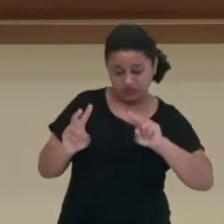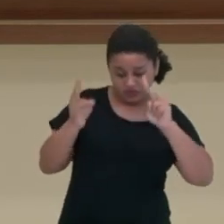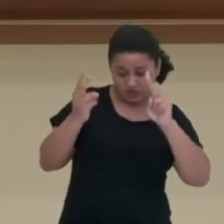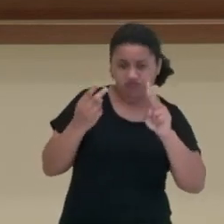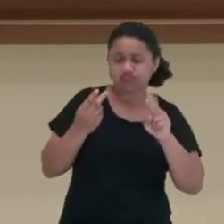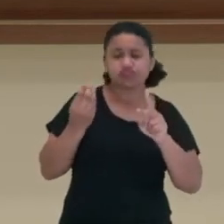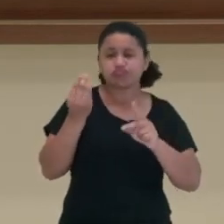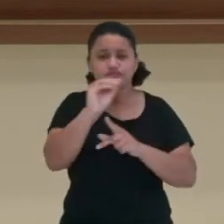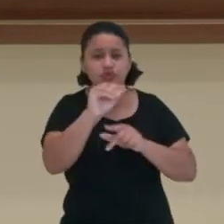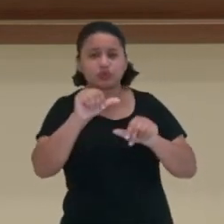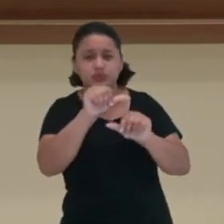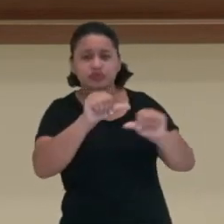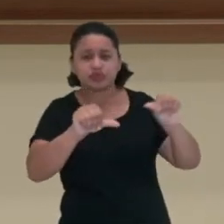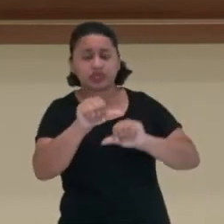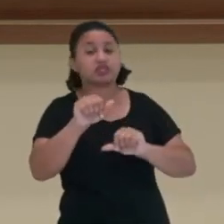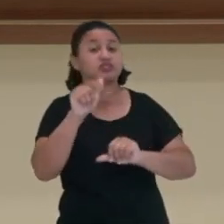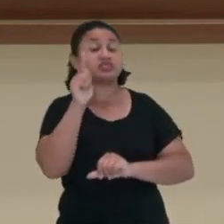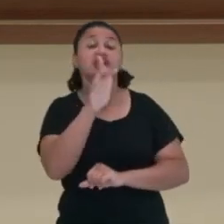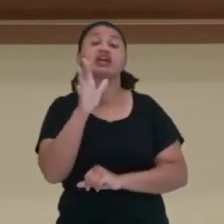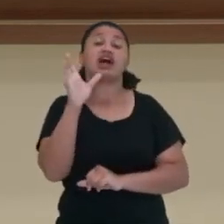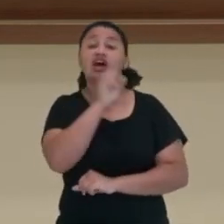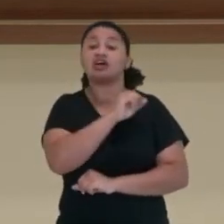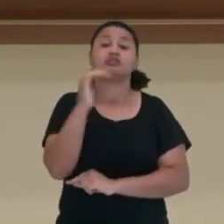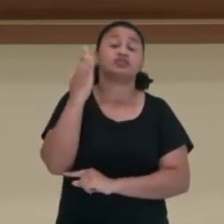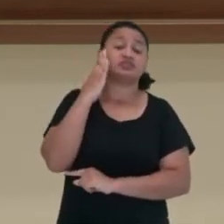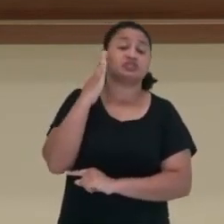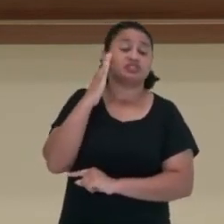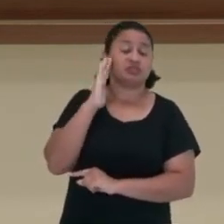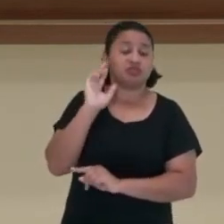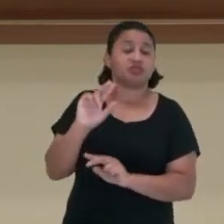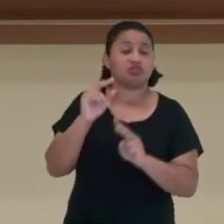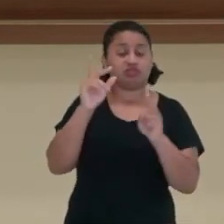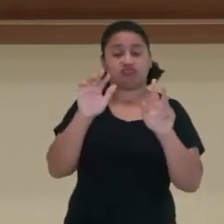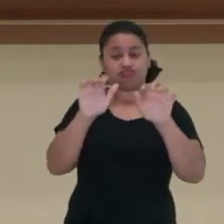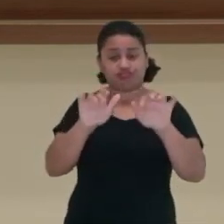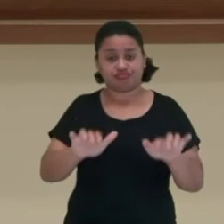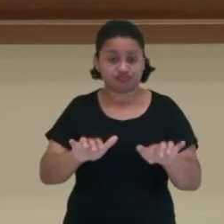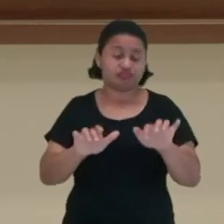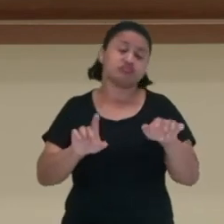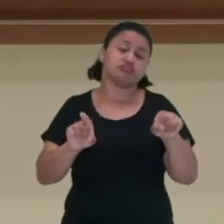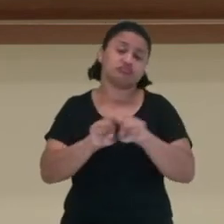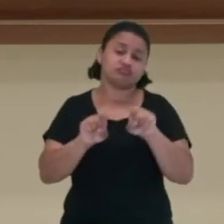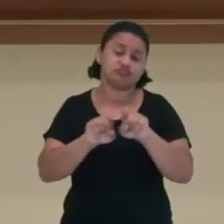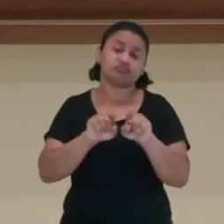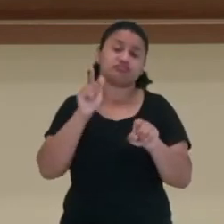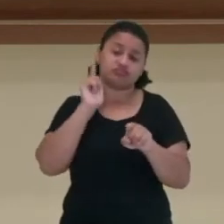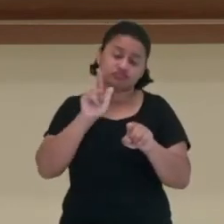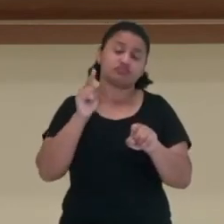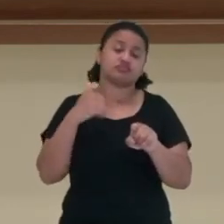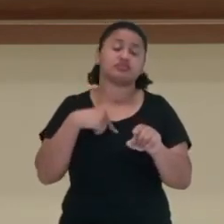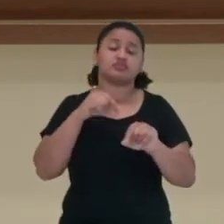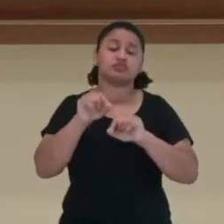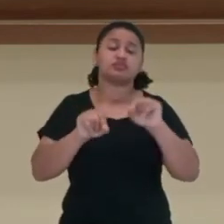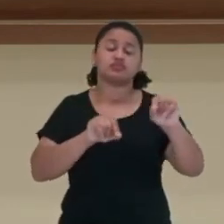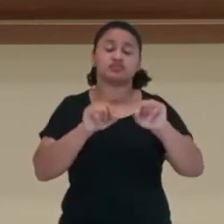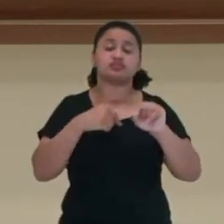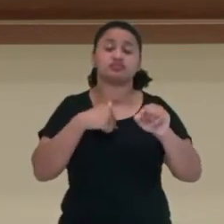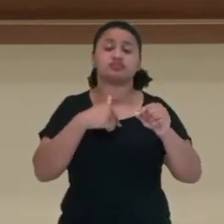é rápido para você fazer a atualização disso dali. E sem falar que você pode ter acesso no